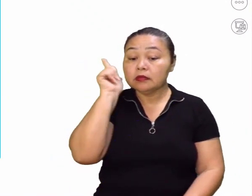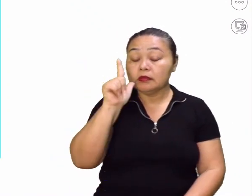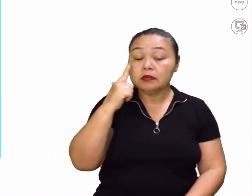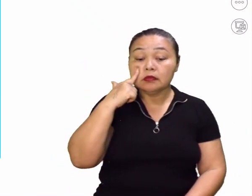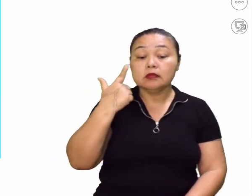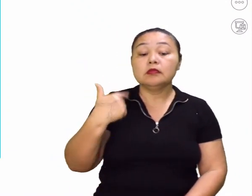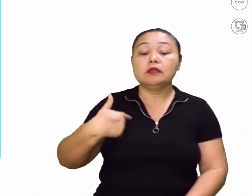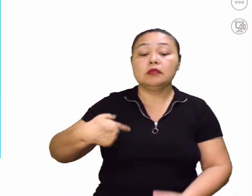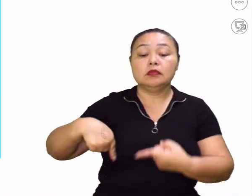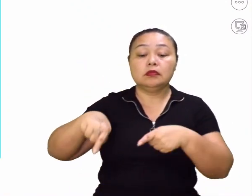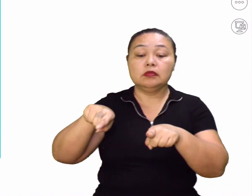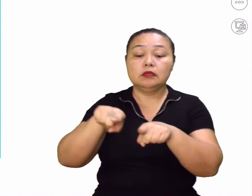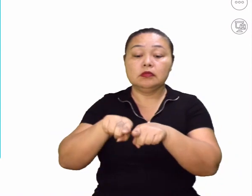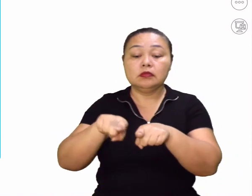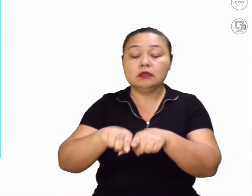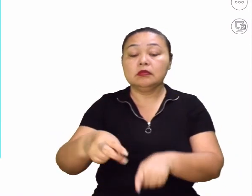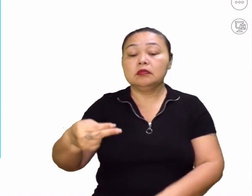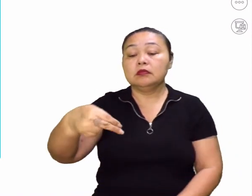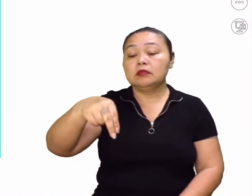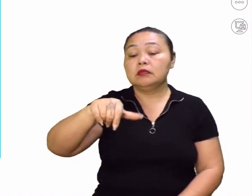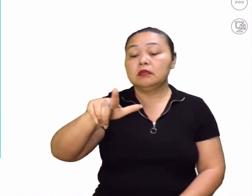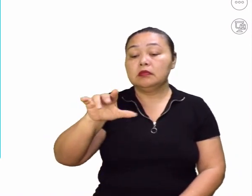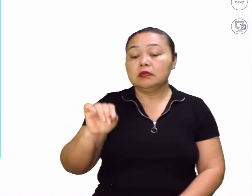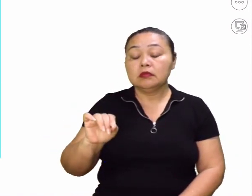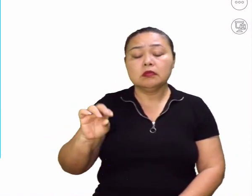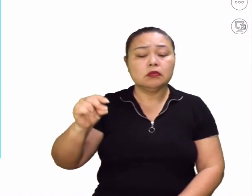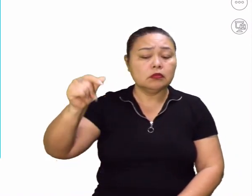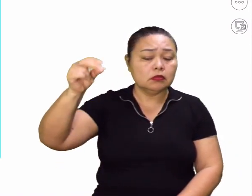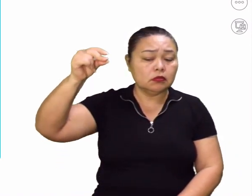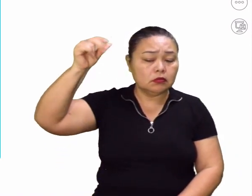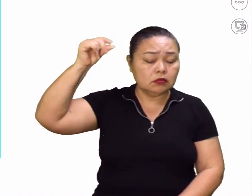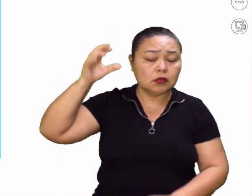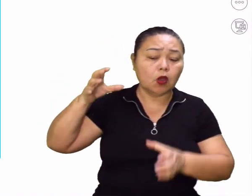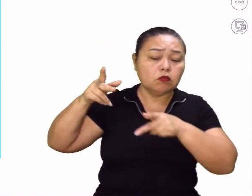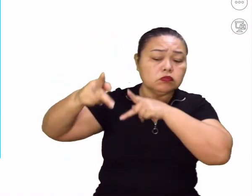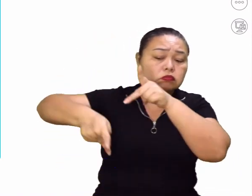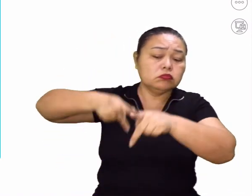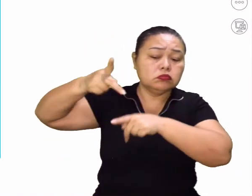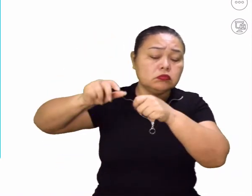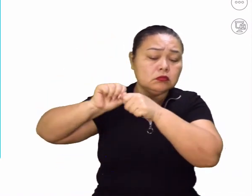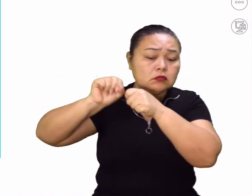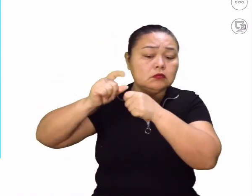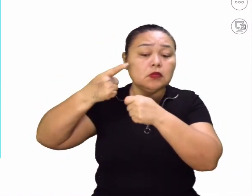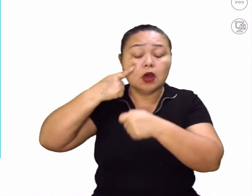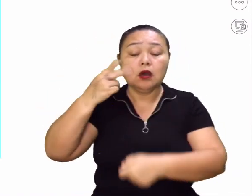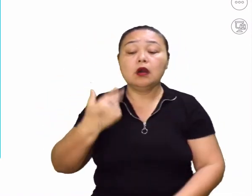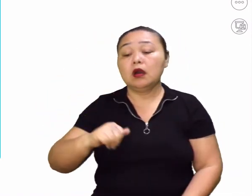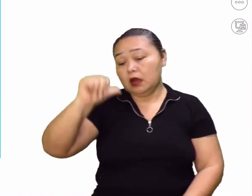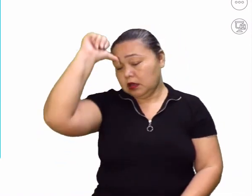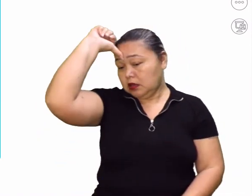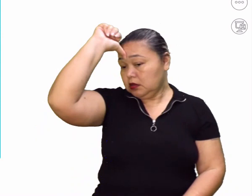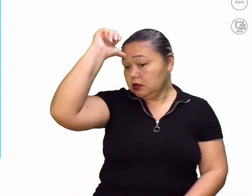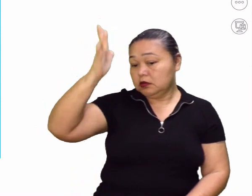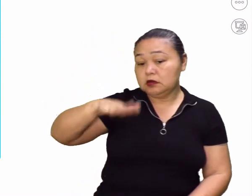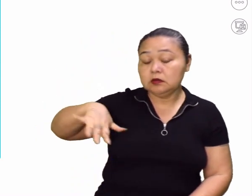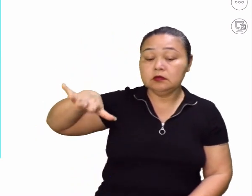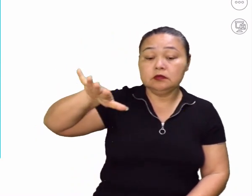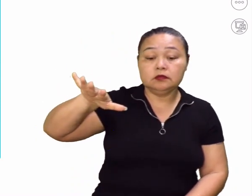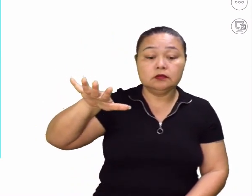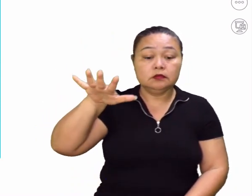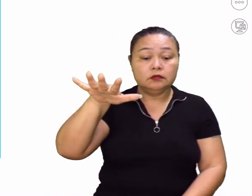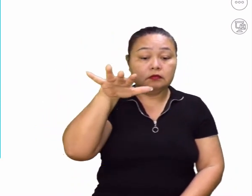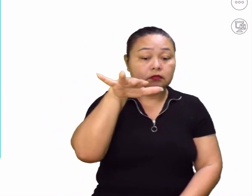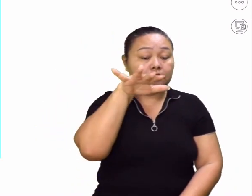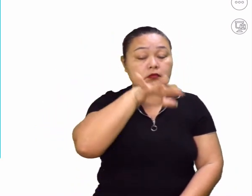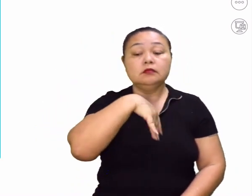O Nilo. Então, as antigas civilizações, né? Índia, a gente consegue também observar o território indiano. Então,